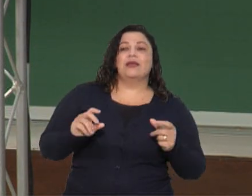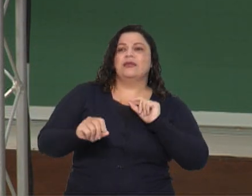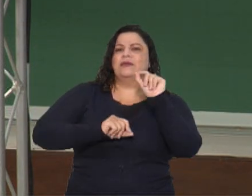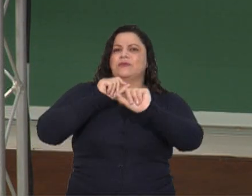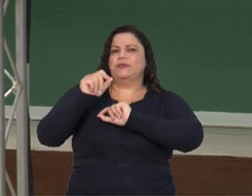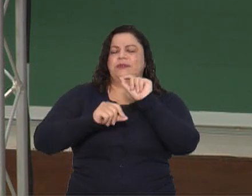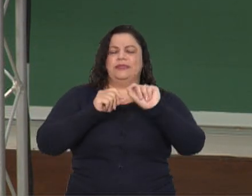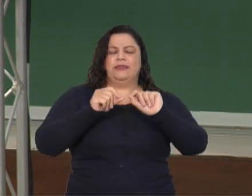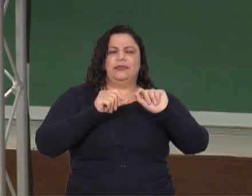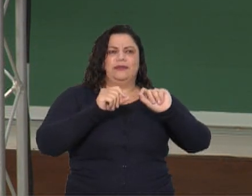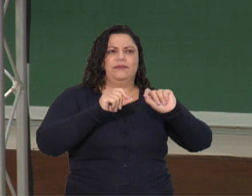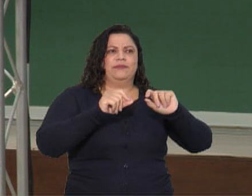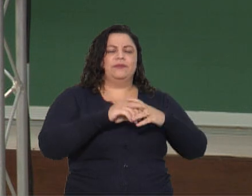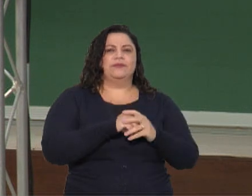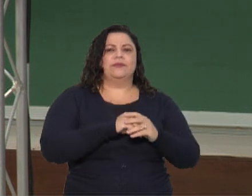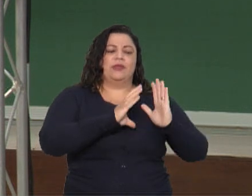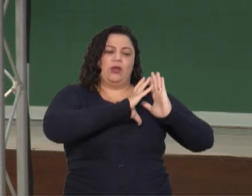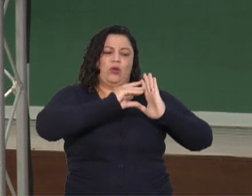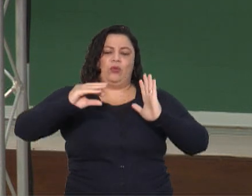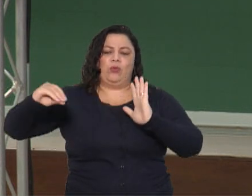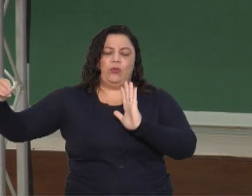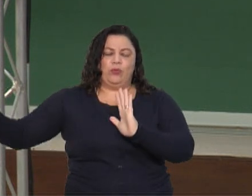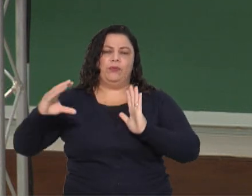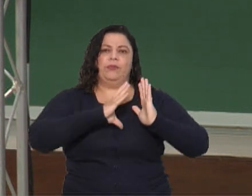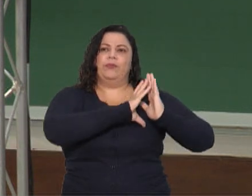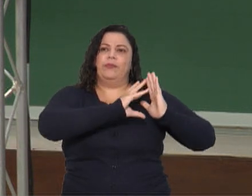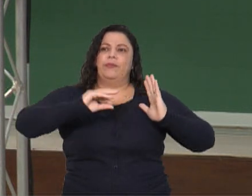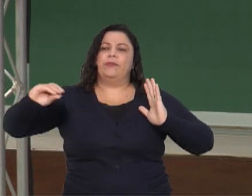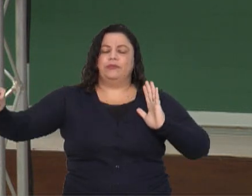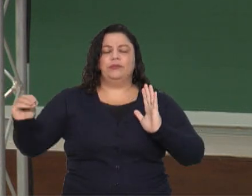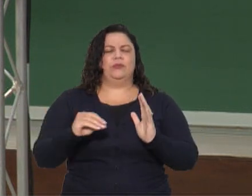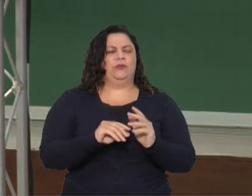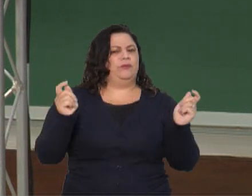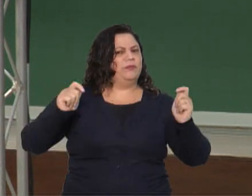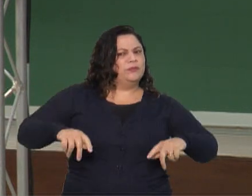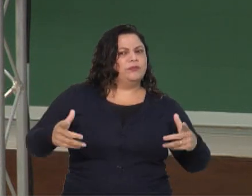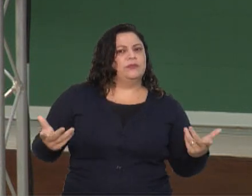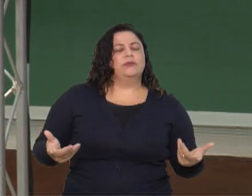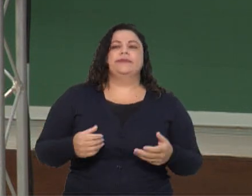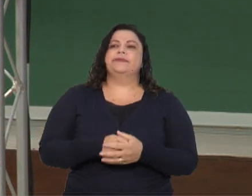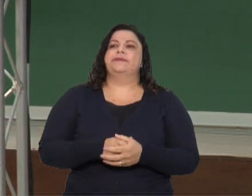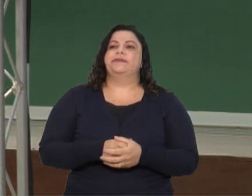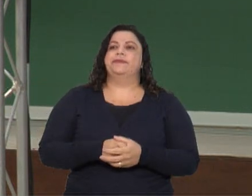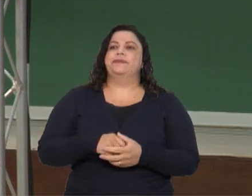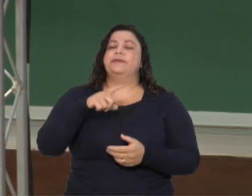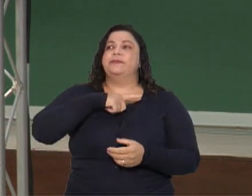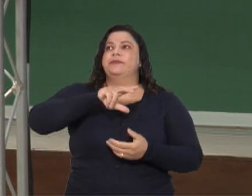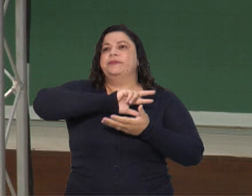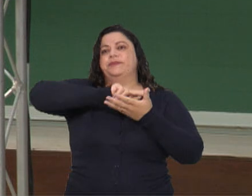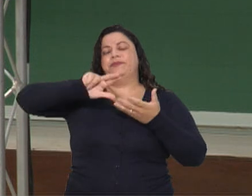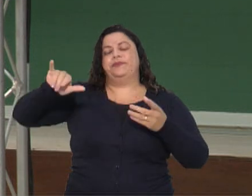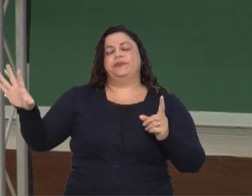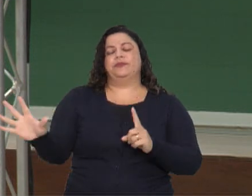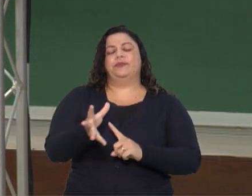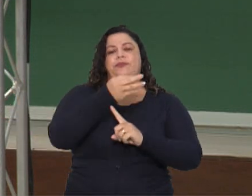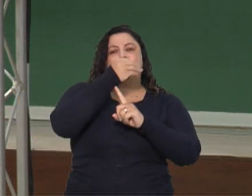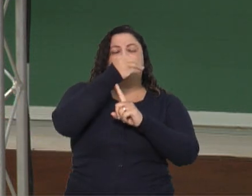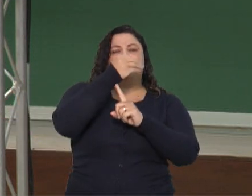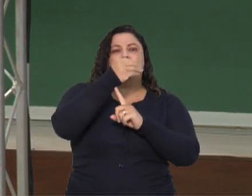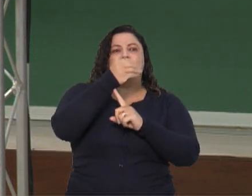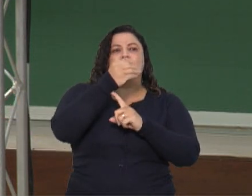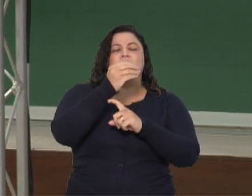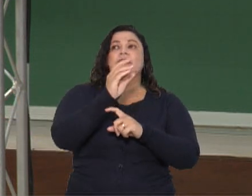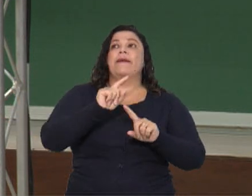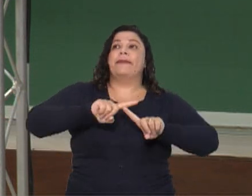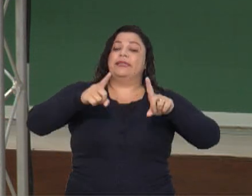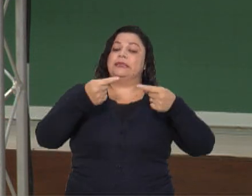alguém a copia, apesar disso acontecer bastante, apesar de existirem manifestações artísticas nas visuais assim, na